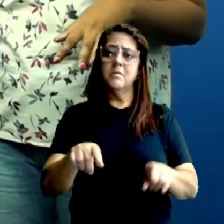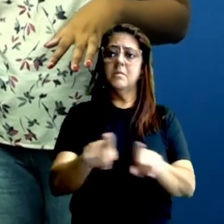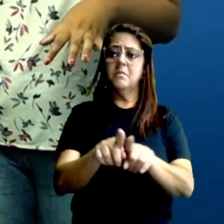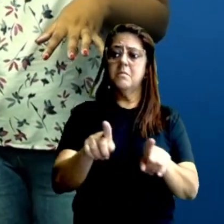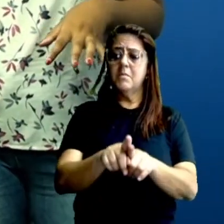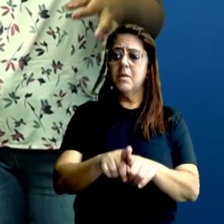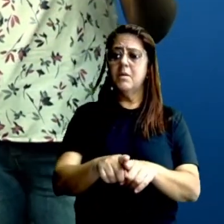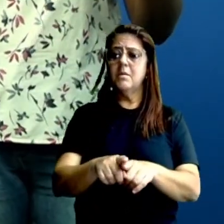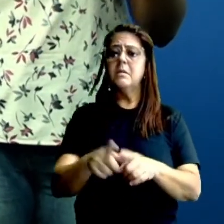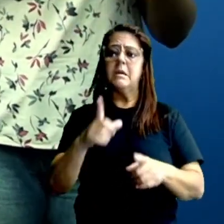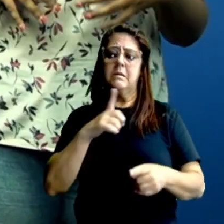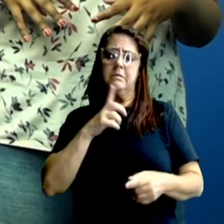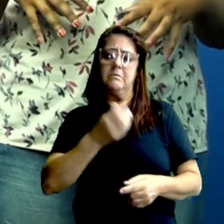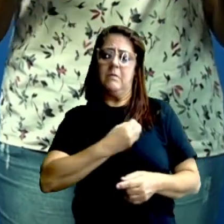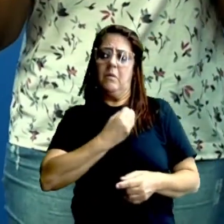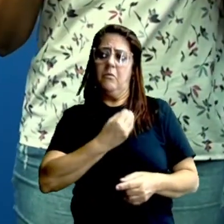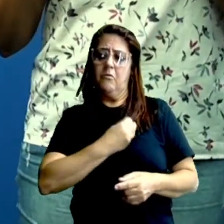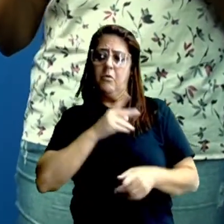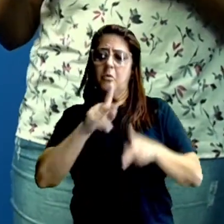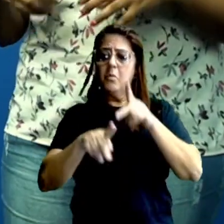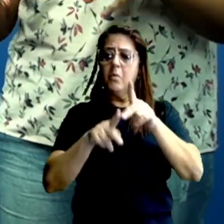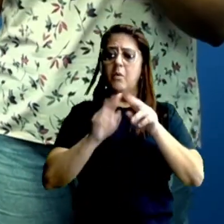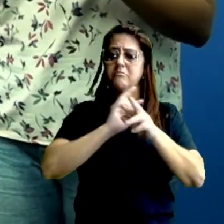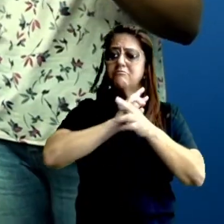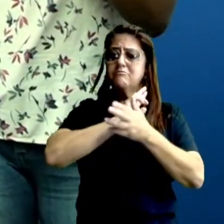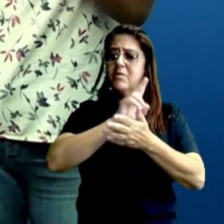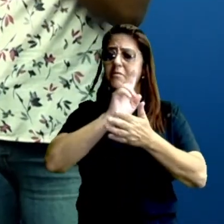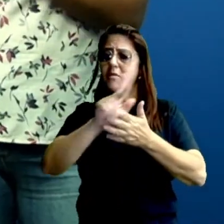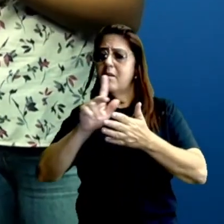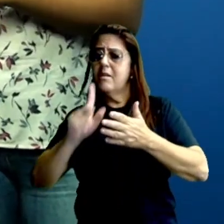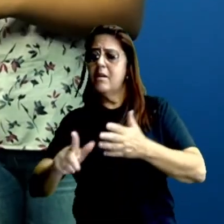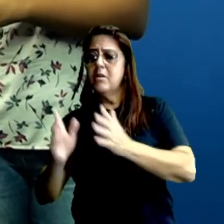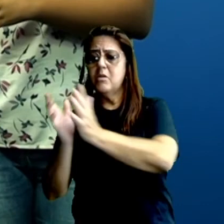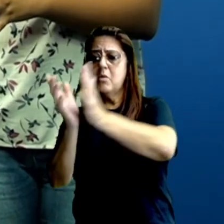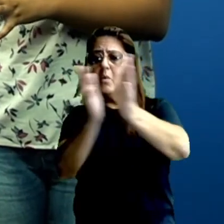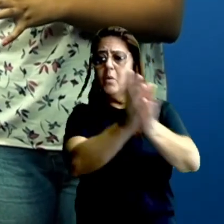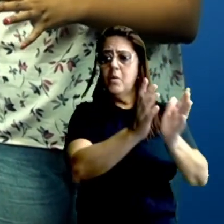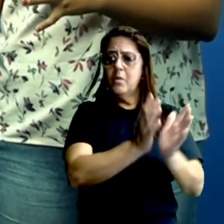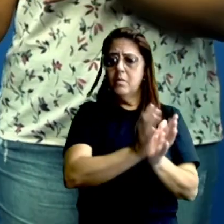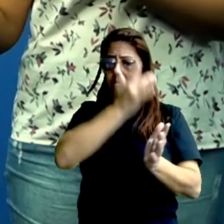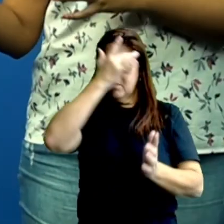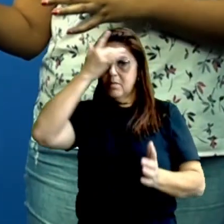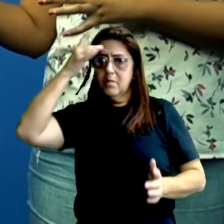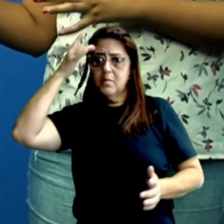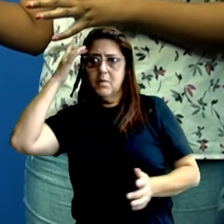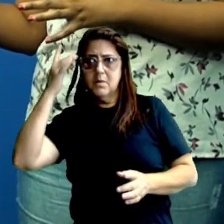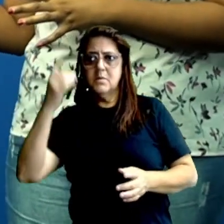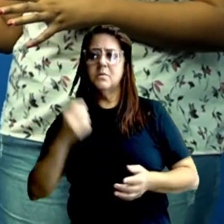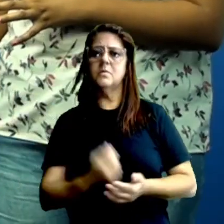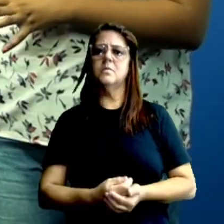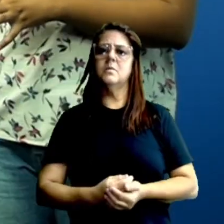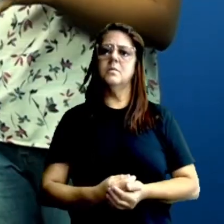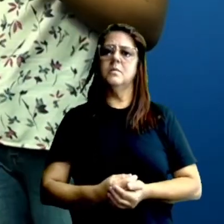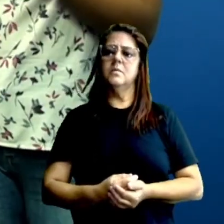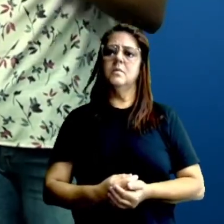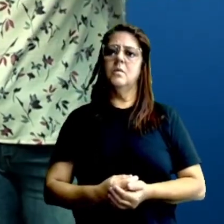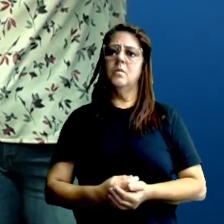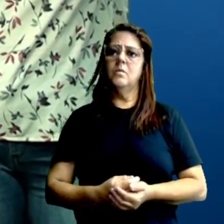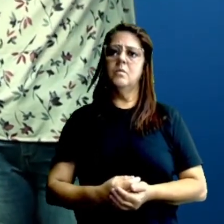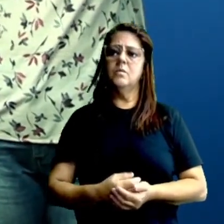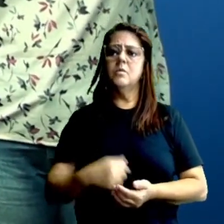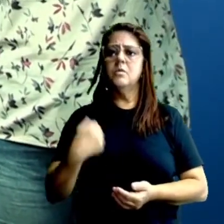elas estão presentes né porque Esses povos esses grupos étnicos eles permanecem aqui também no nosso país